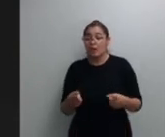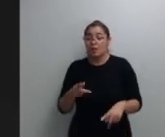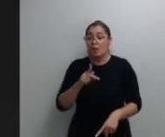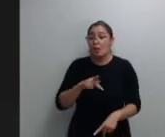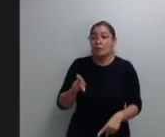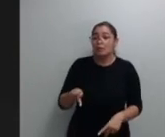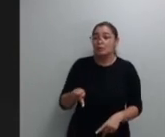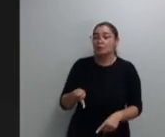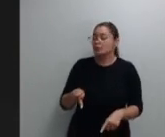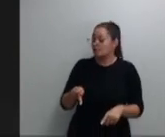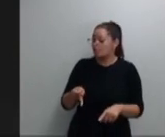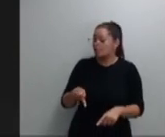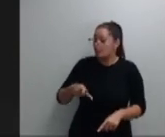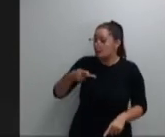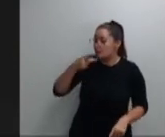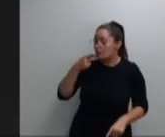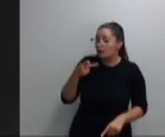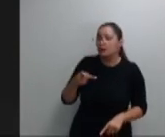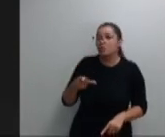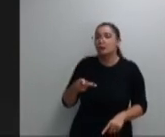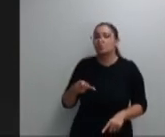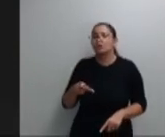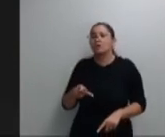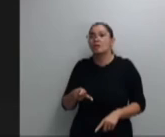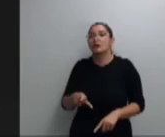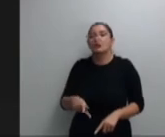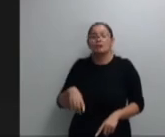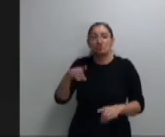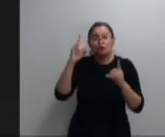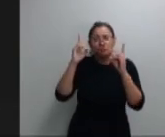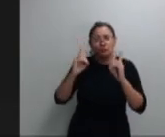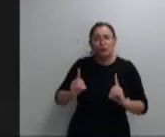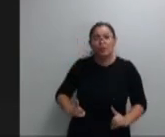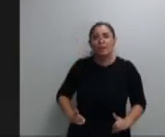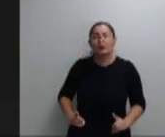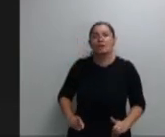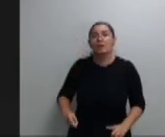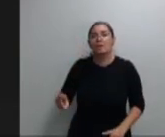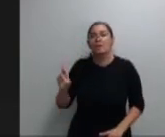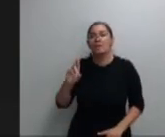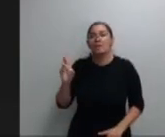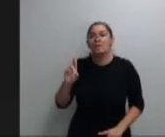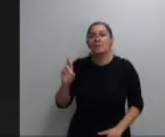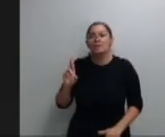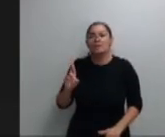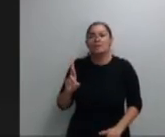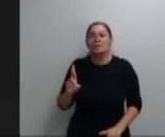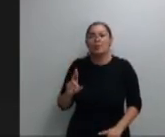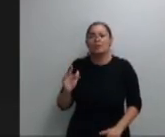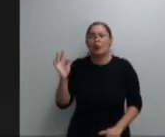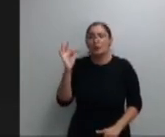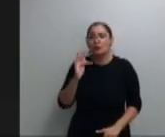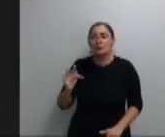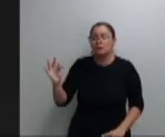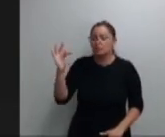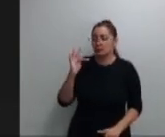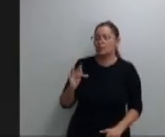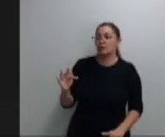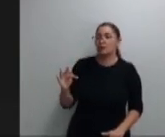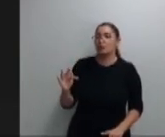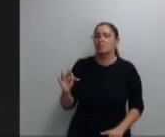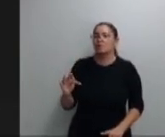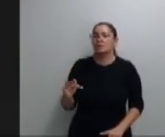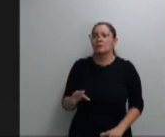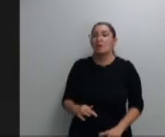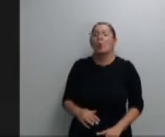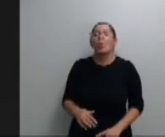Lua Coelho professor expõe de direito comercial da minha universidade pontifício universidade católica de São Paulo aspas o